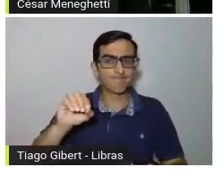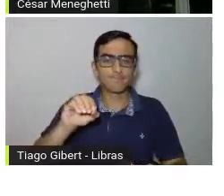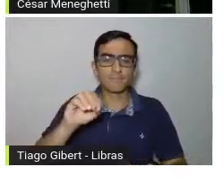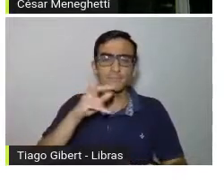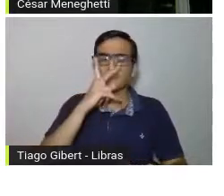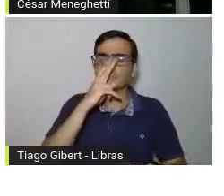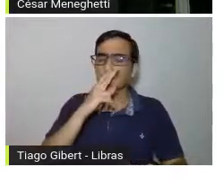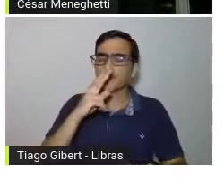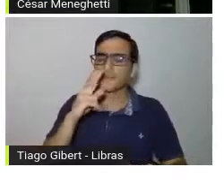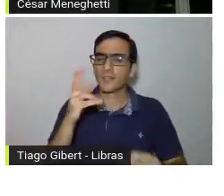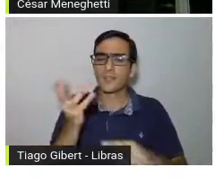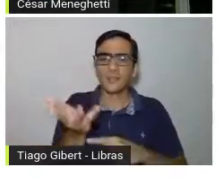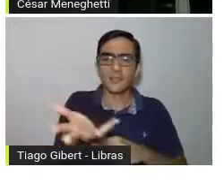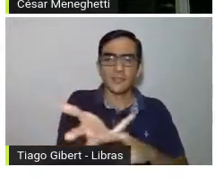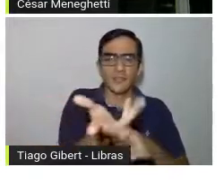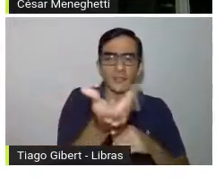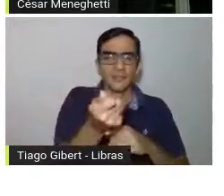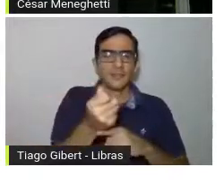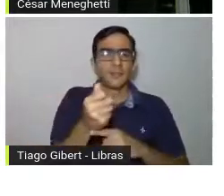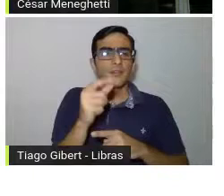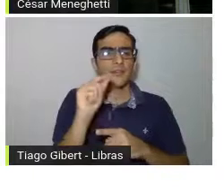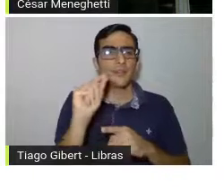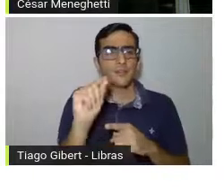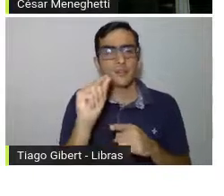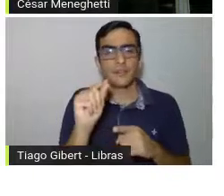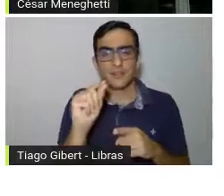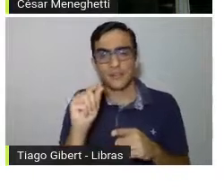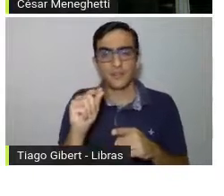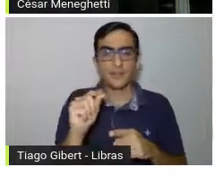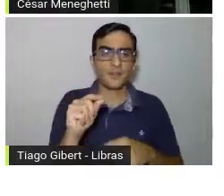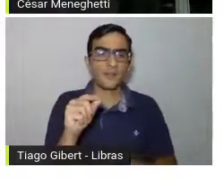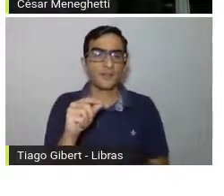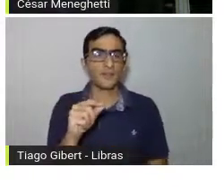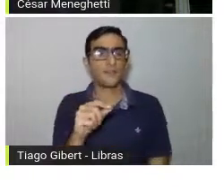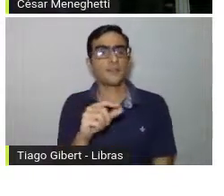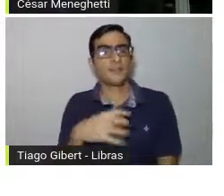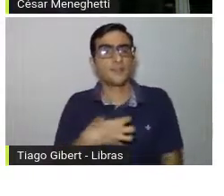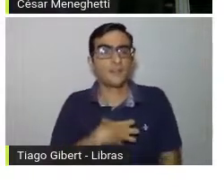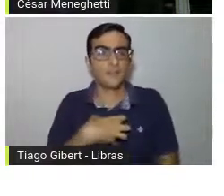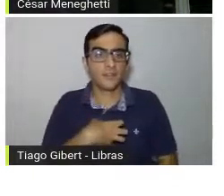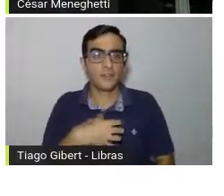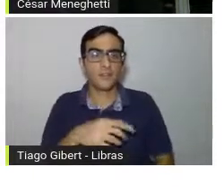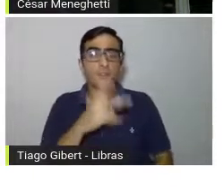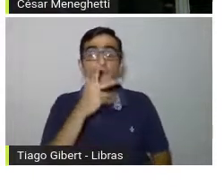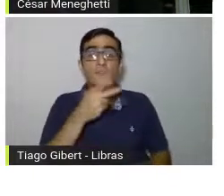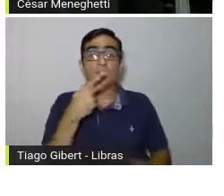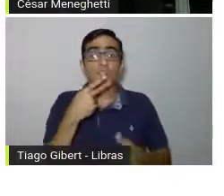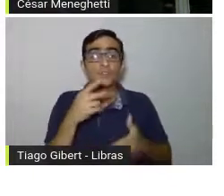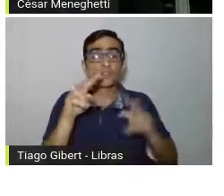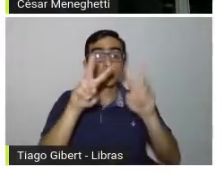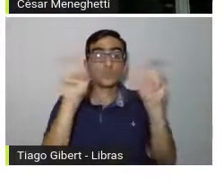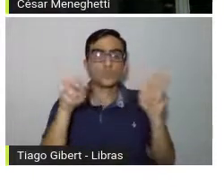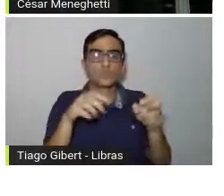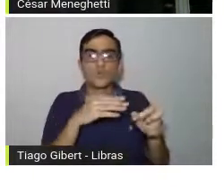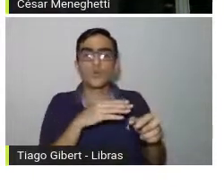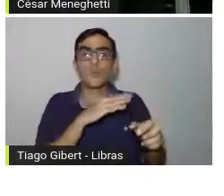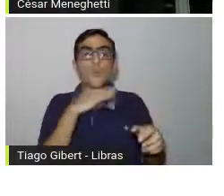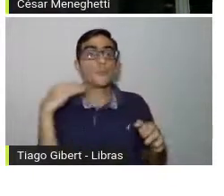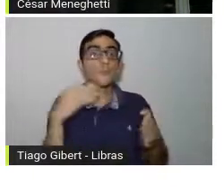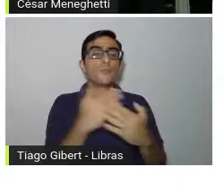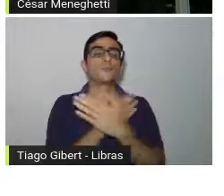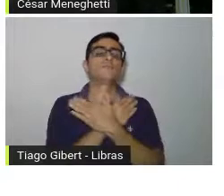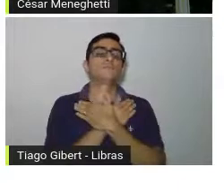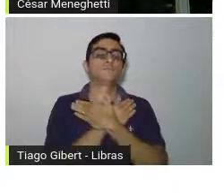É meio uma obra, assim, meio um hacking, meio uma obra funérária, onde é que tem uma música,